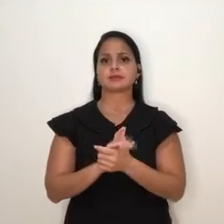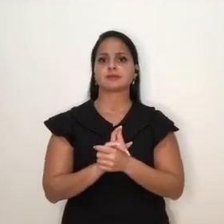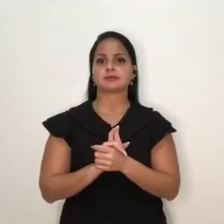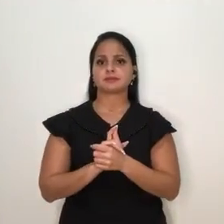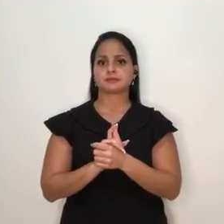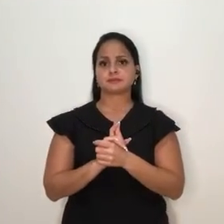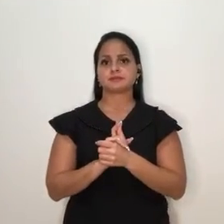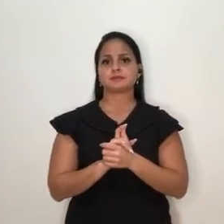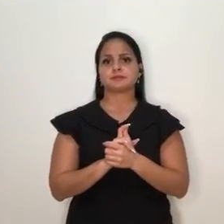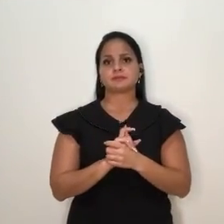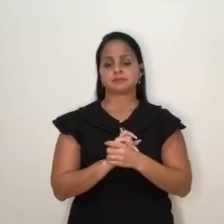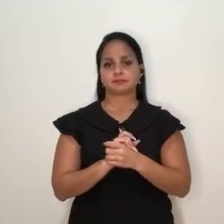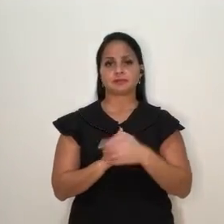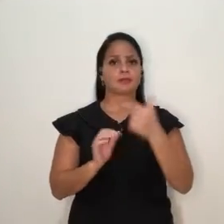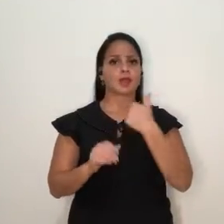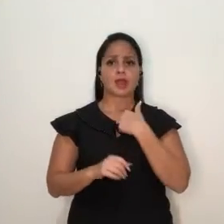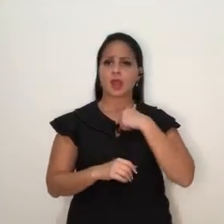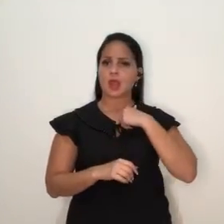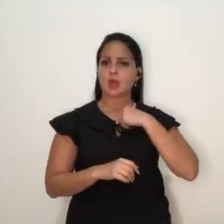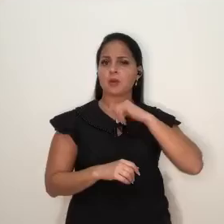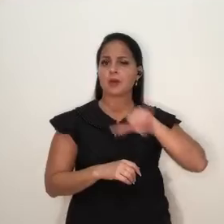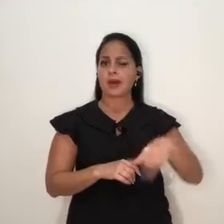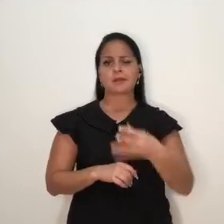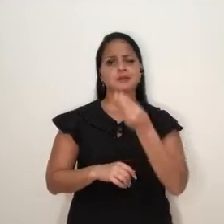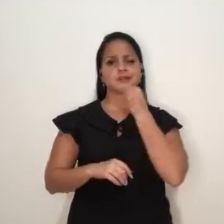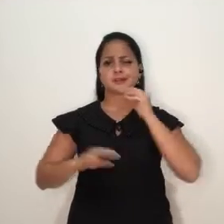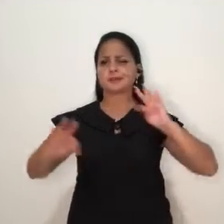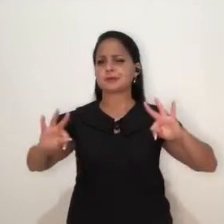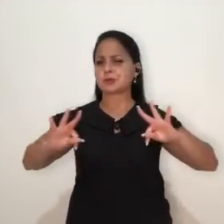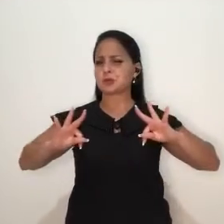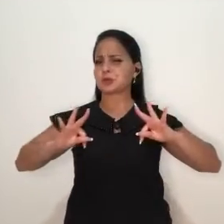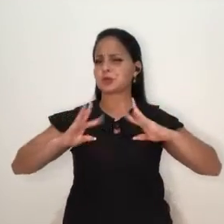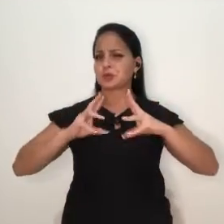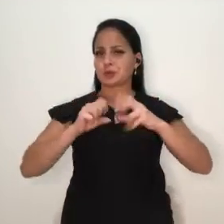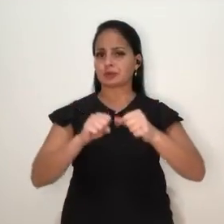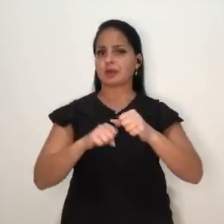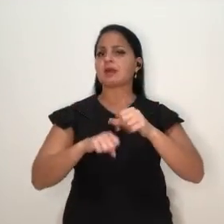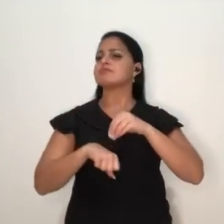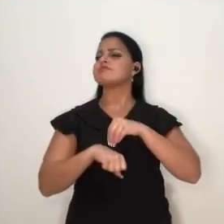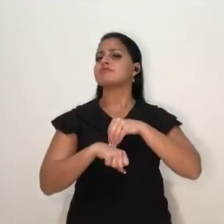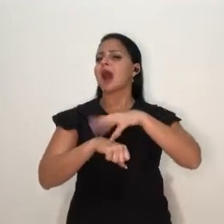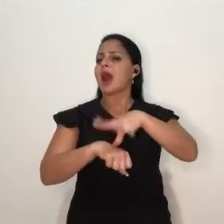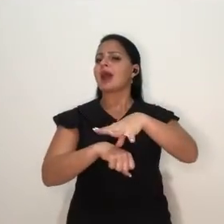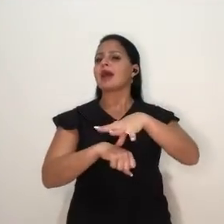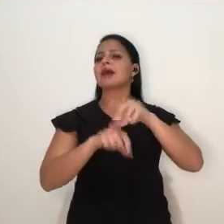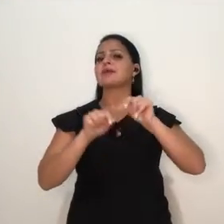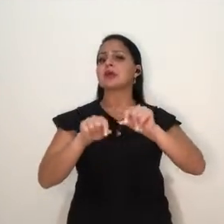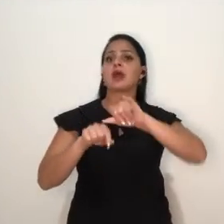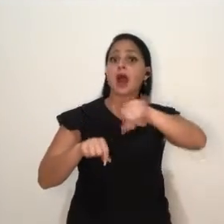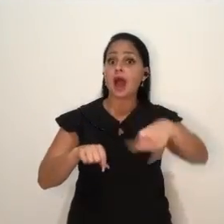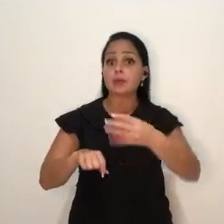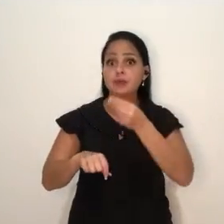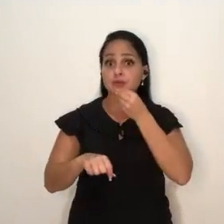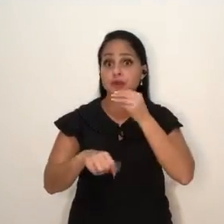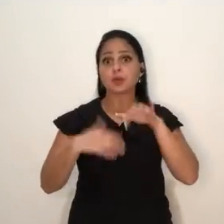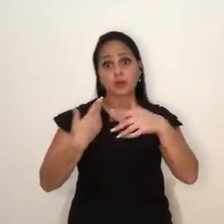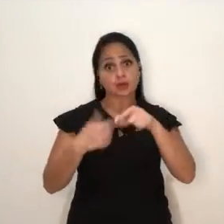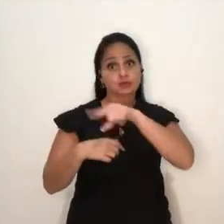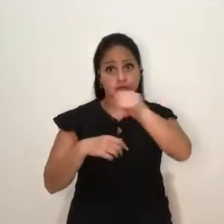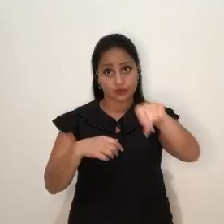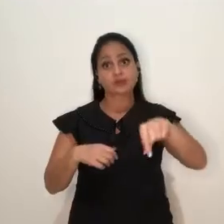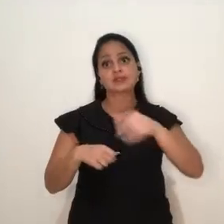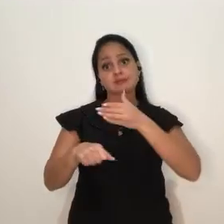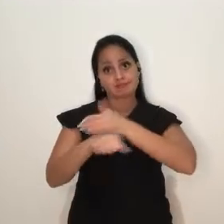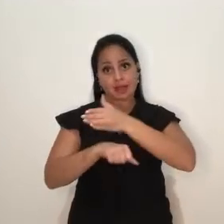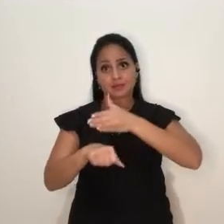pouco que eu podia. A dica que eu dou é essa: aproveitar enquanto você está ali. se engajar nos projetos, entrar em projeto